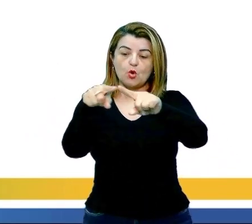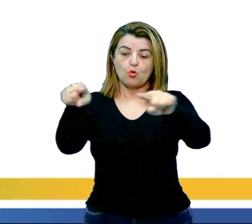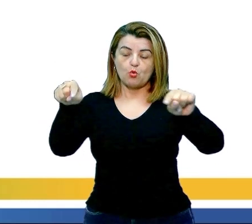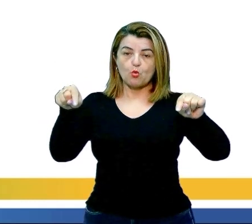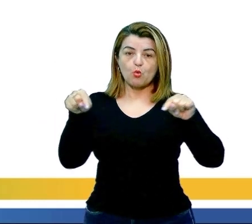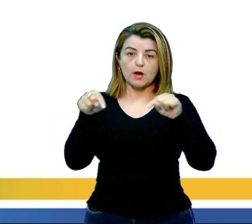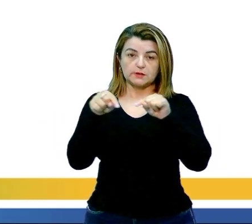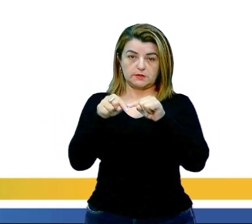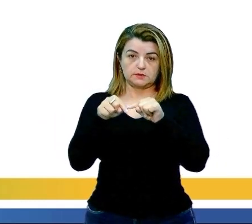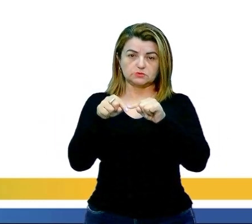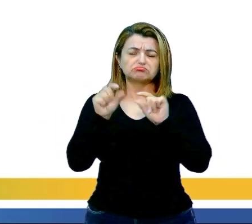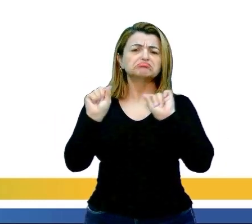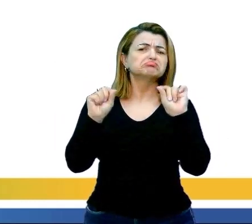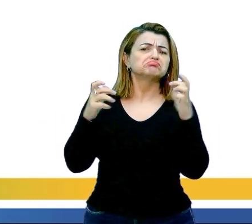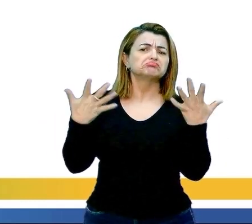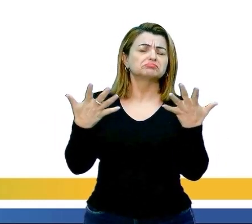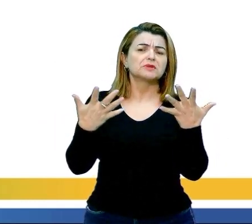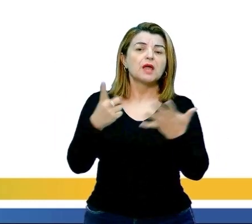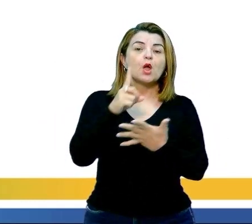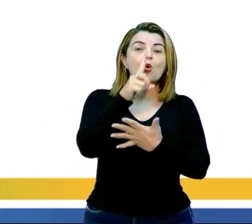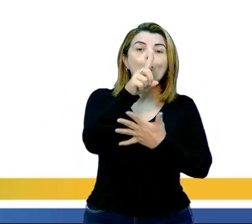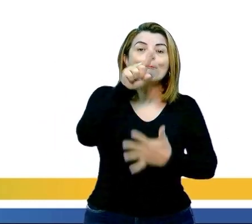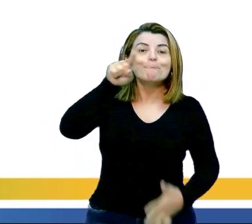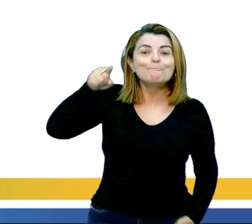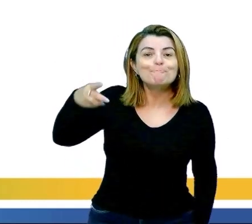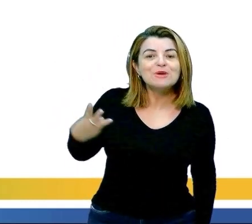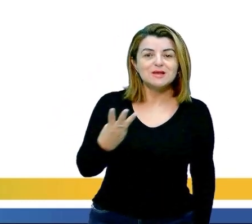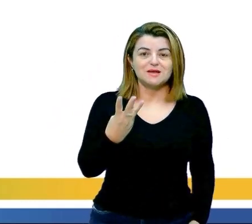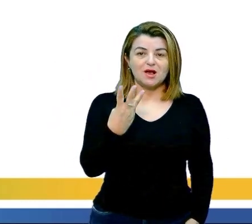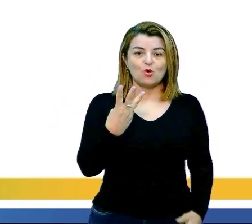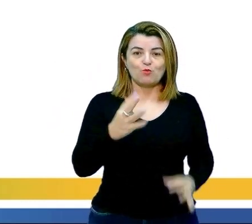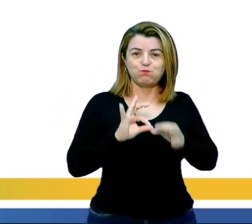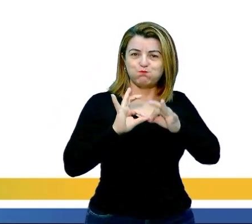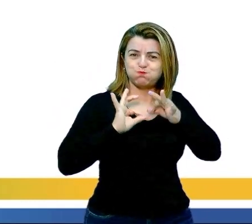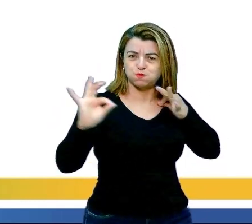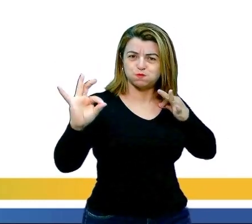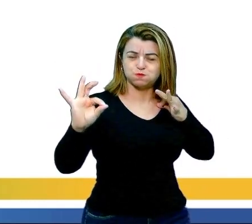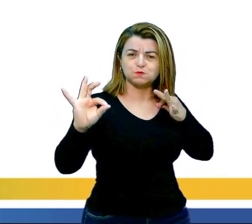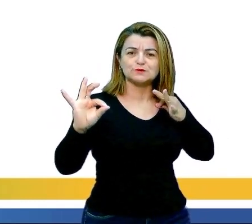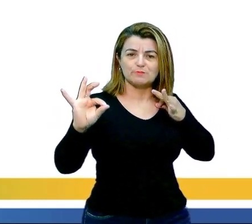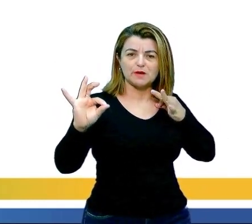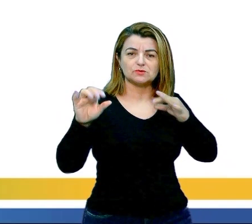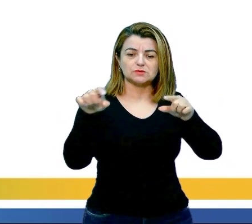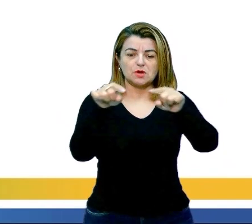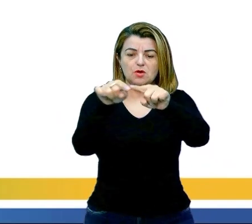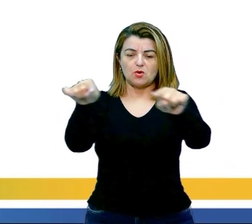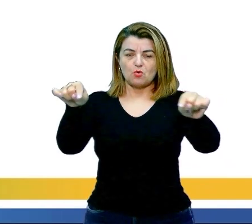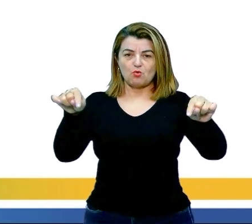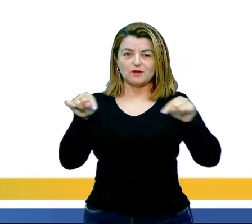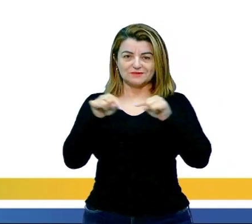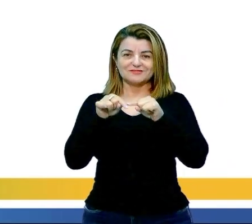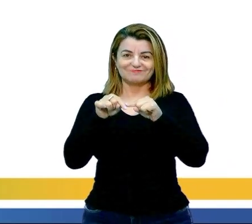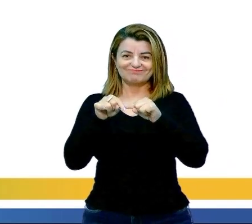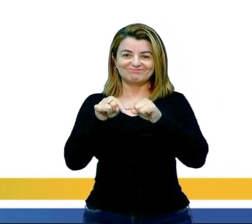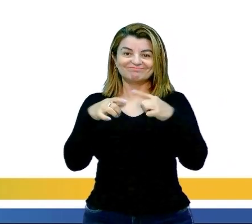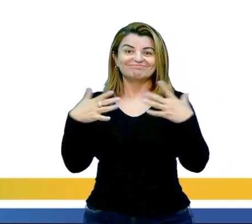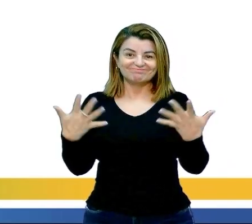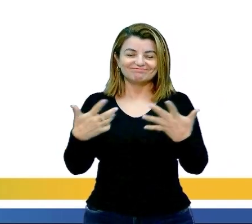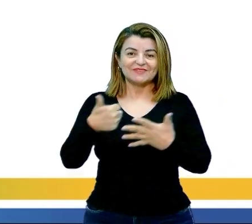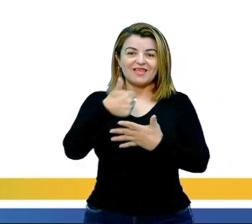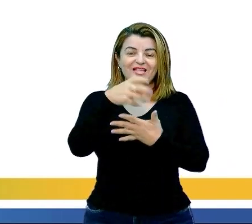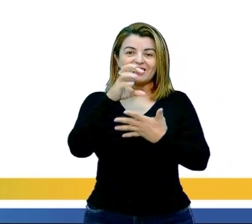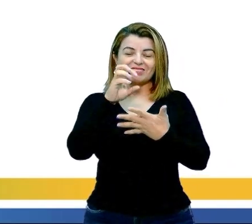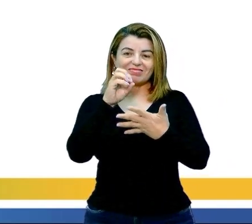equivale a 1 milhão de metros quadrados, ou seja, 10 elevado a 6